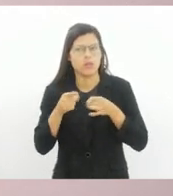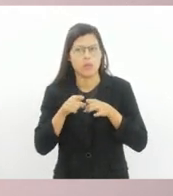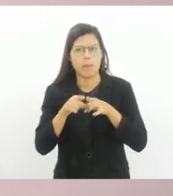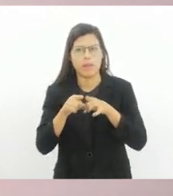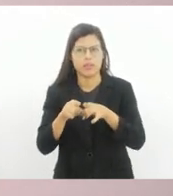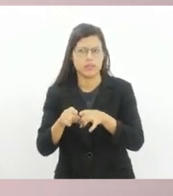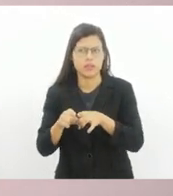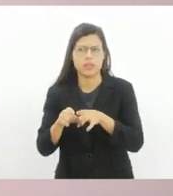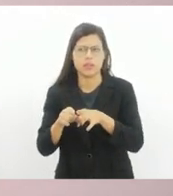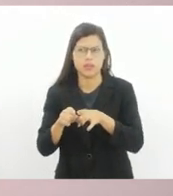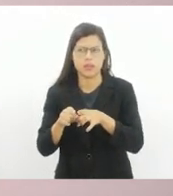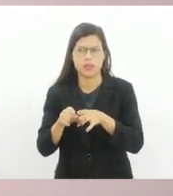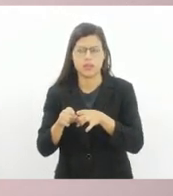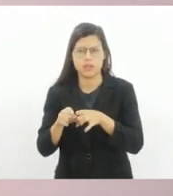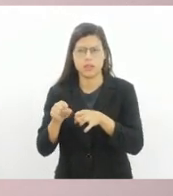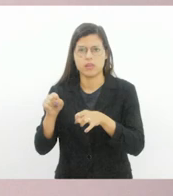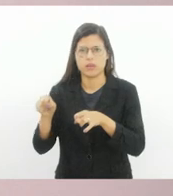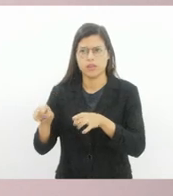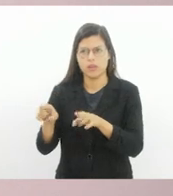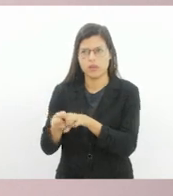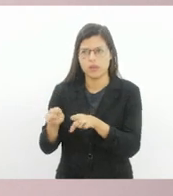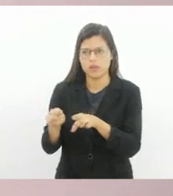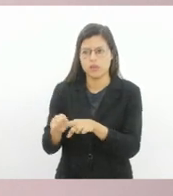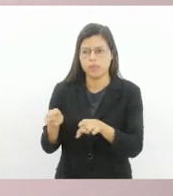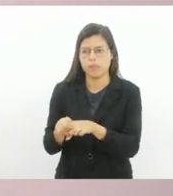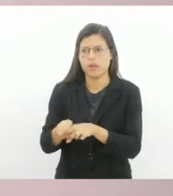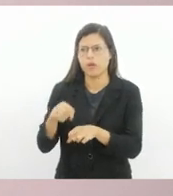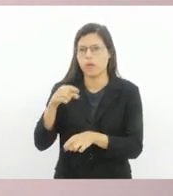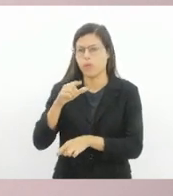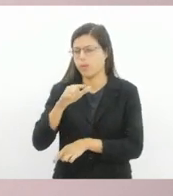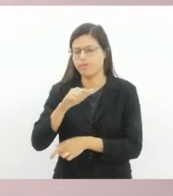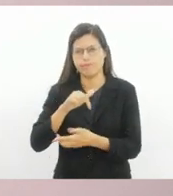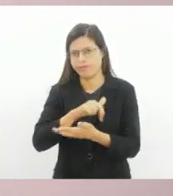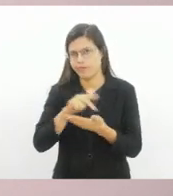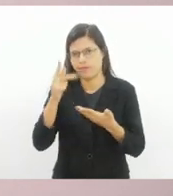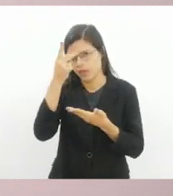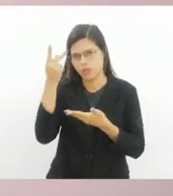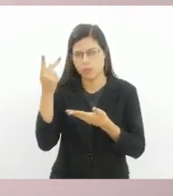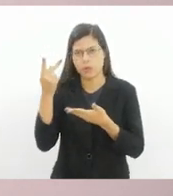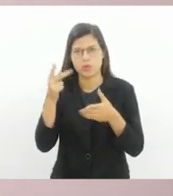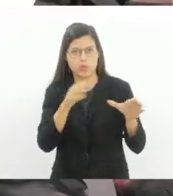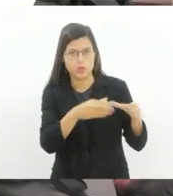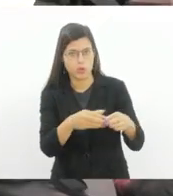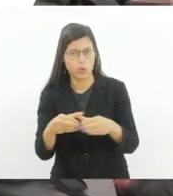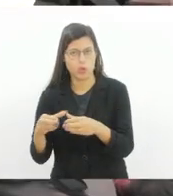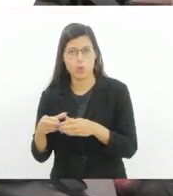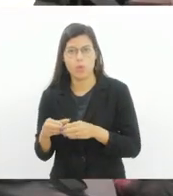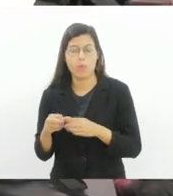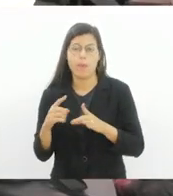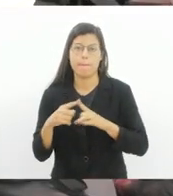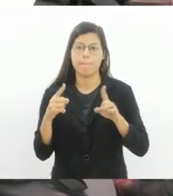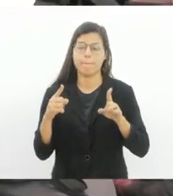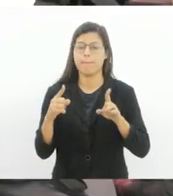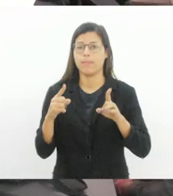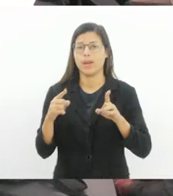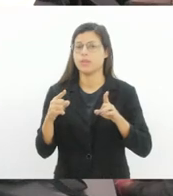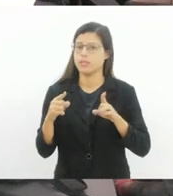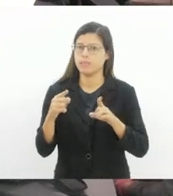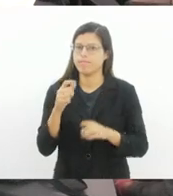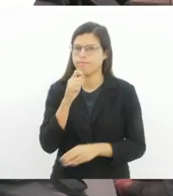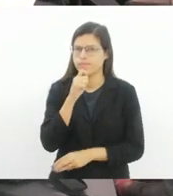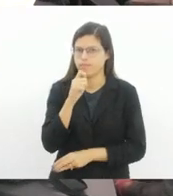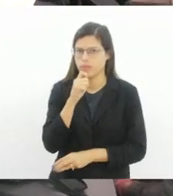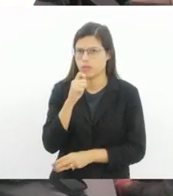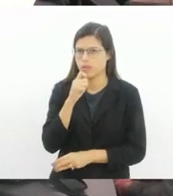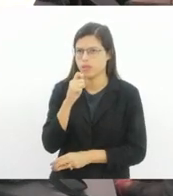né, com lá na Regente Feijó, com a Marcelina, então a gente vem encaminhando, mas a rede ainda de atendimento, a gente